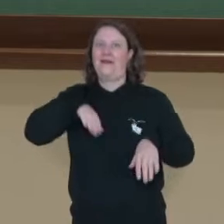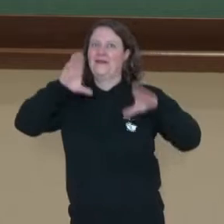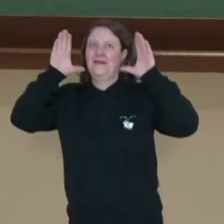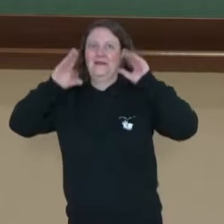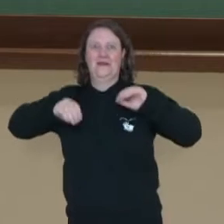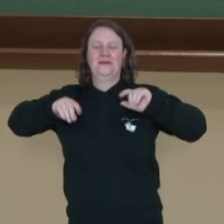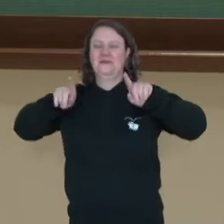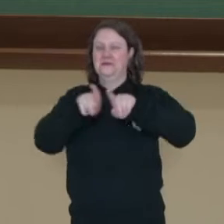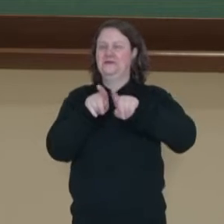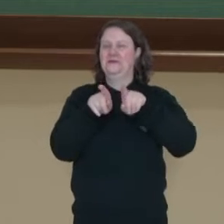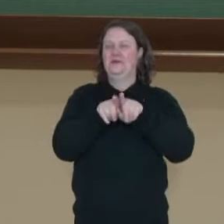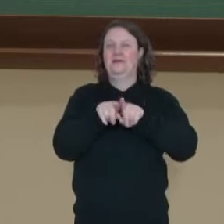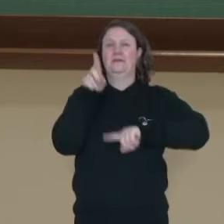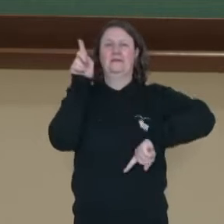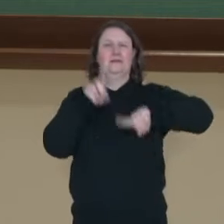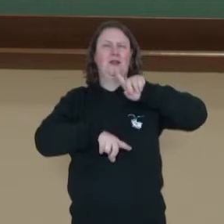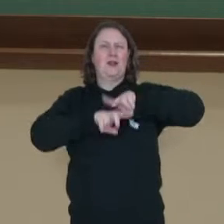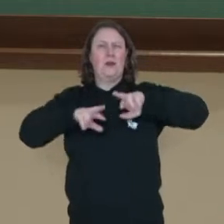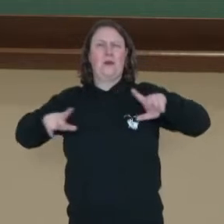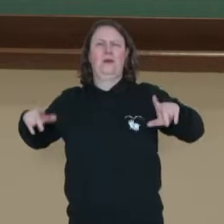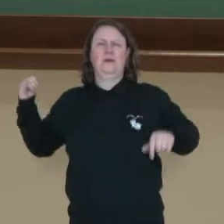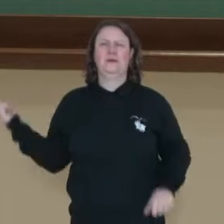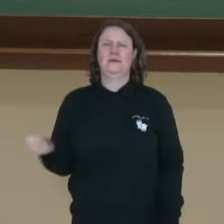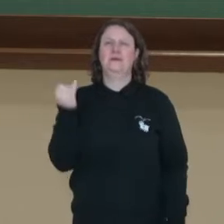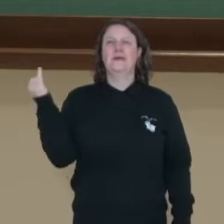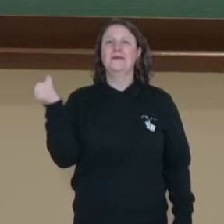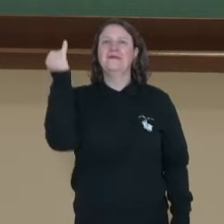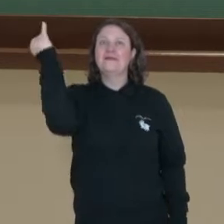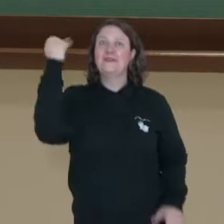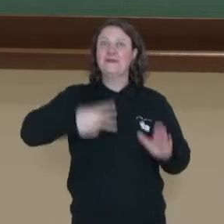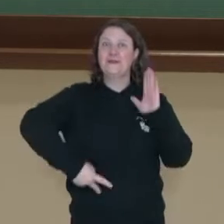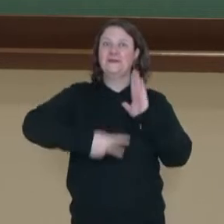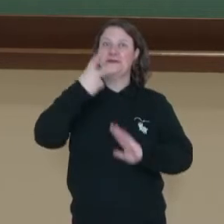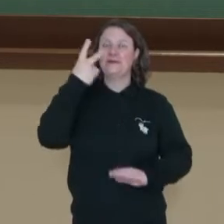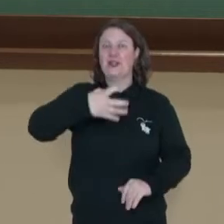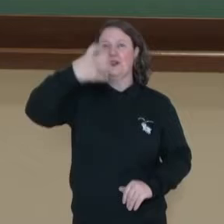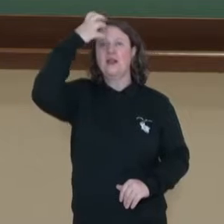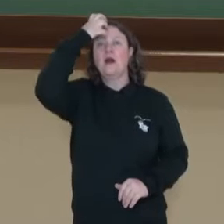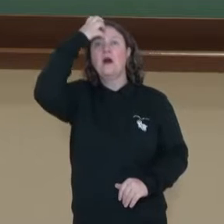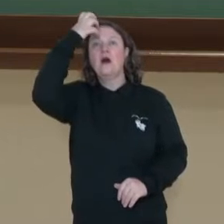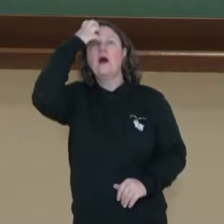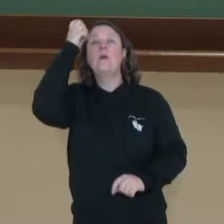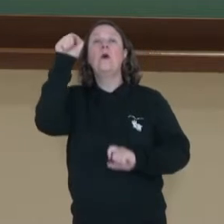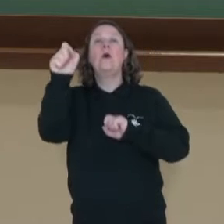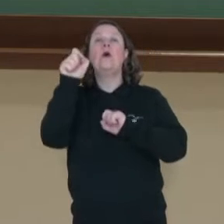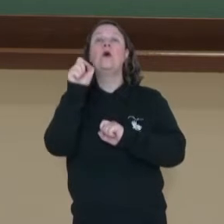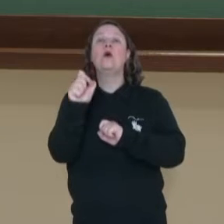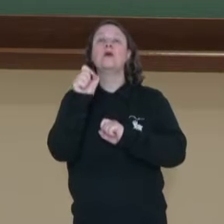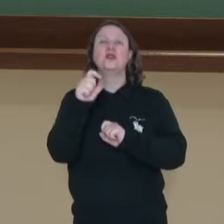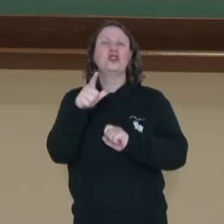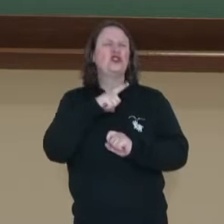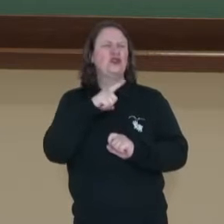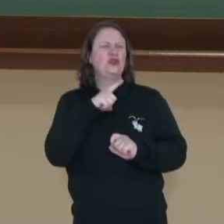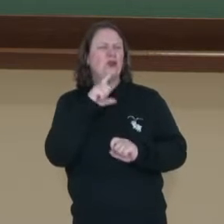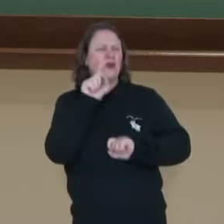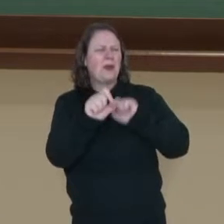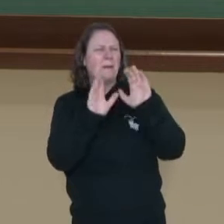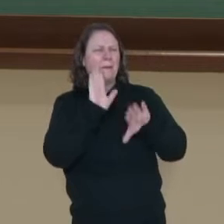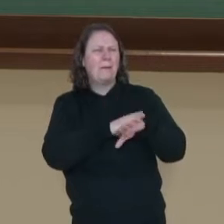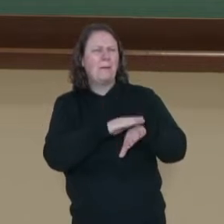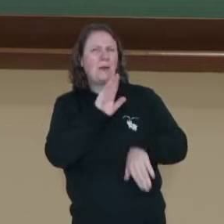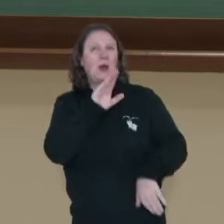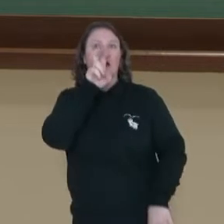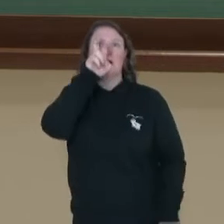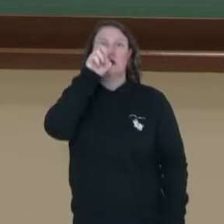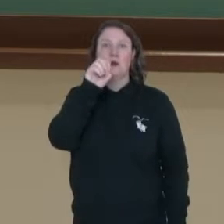um produto importante durante o segundo reinado, né? Sendo responsável por mais de